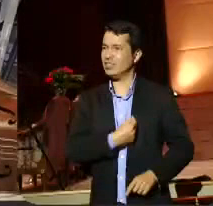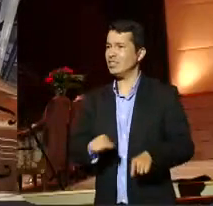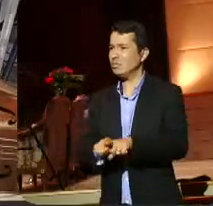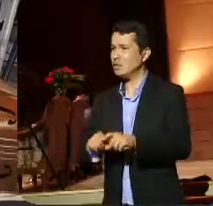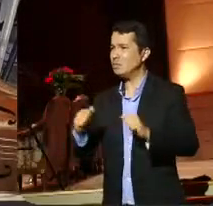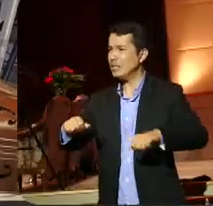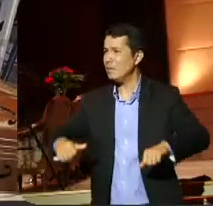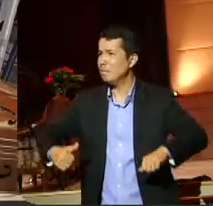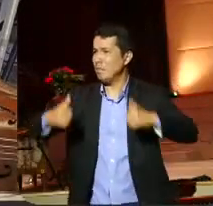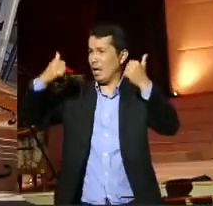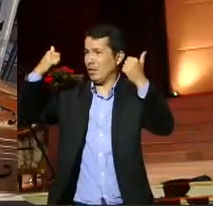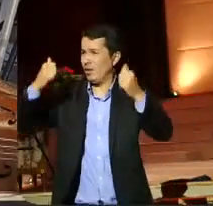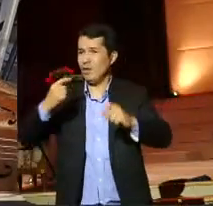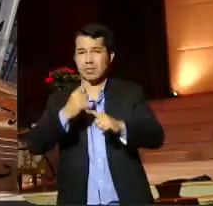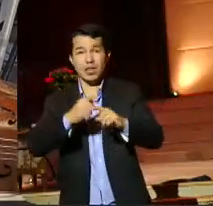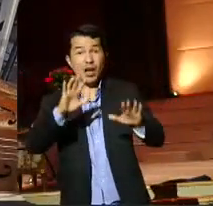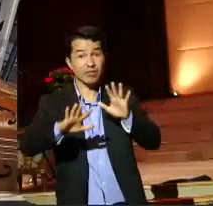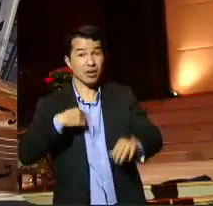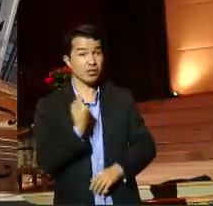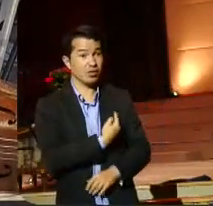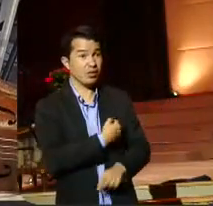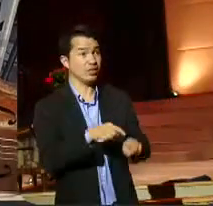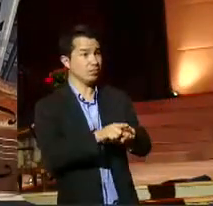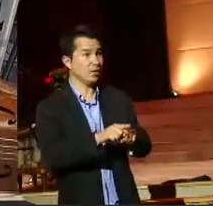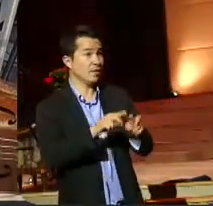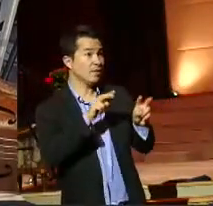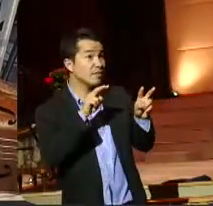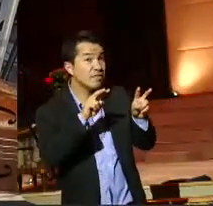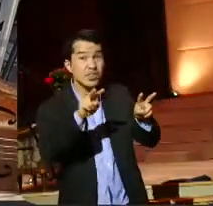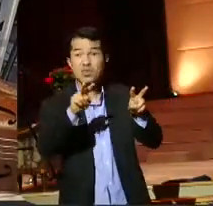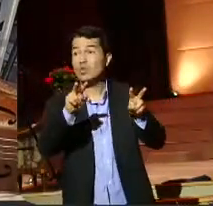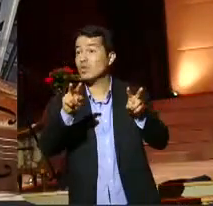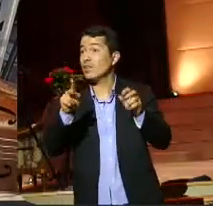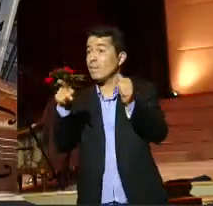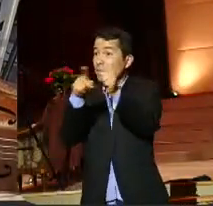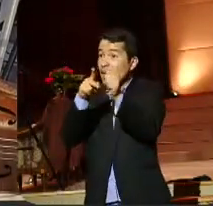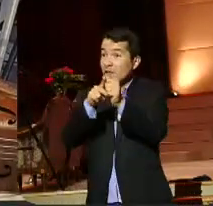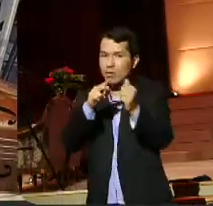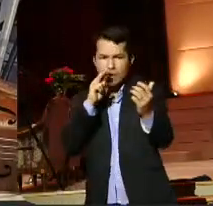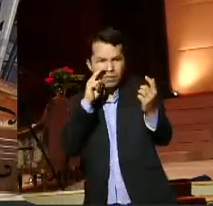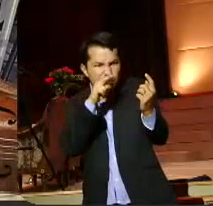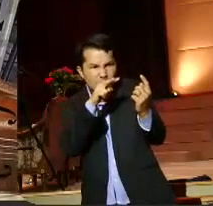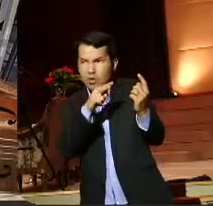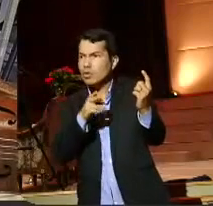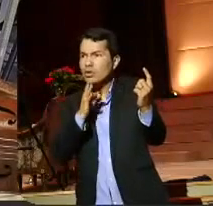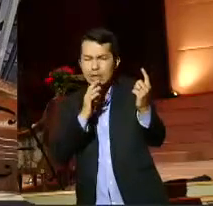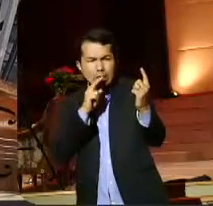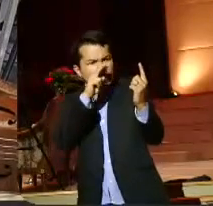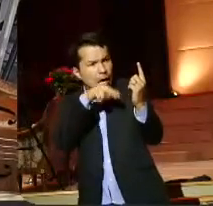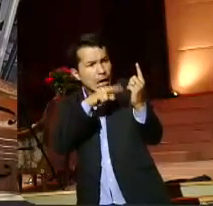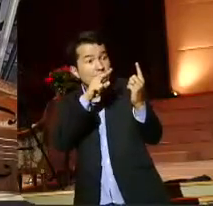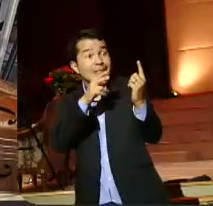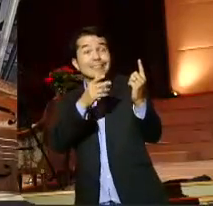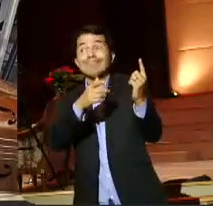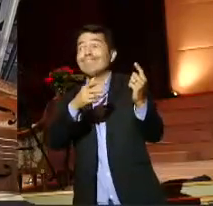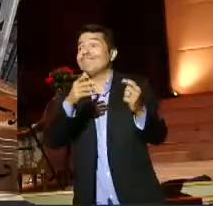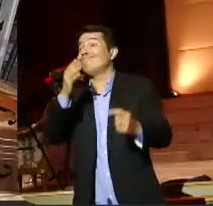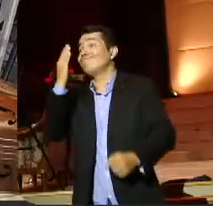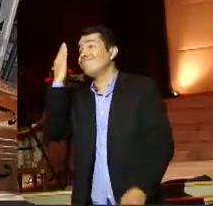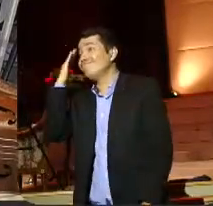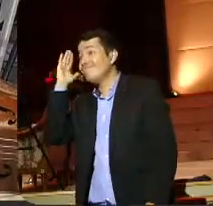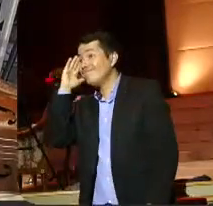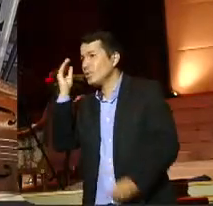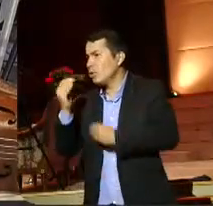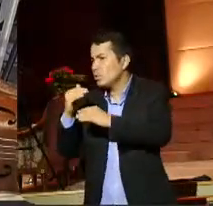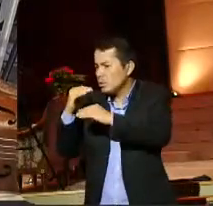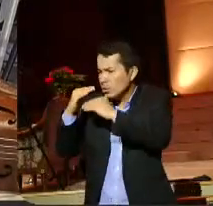Deus nisso, e como Jesus revelou que queria restaurá-lo por completo. E se você vai